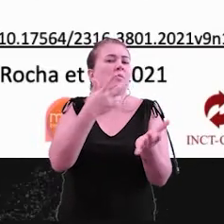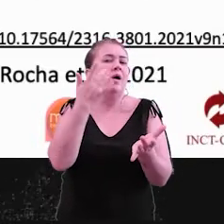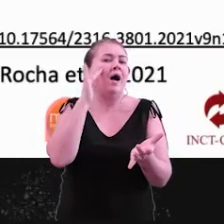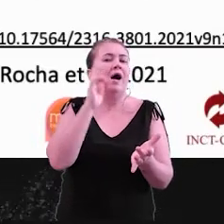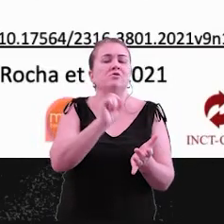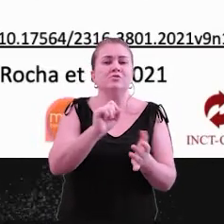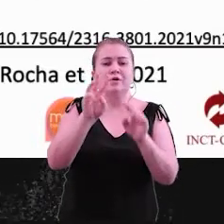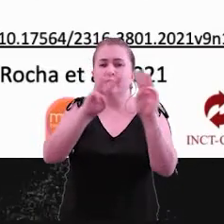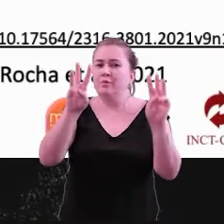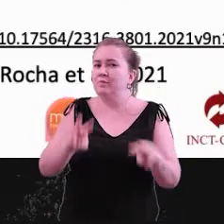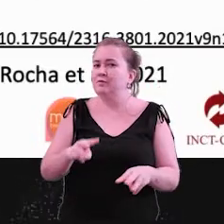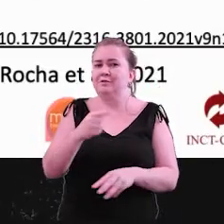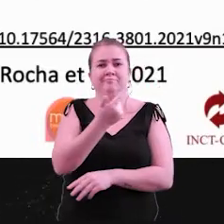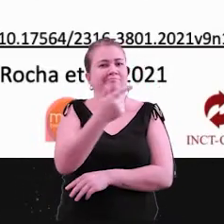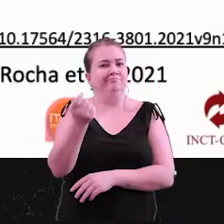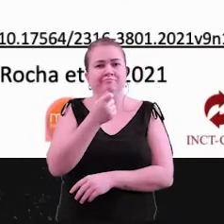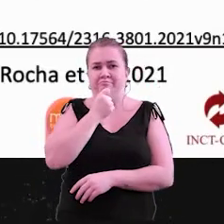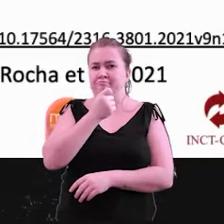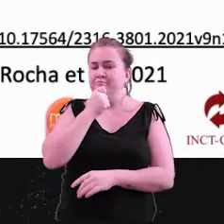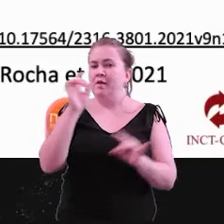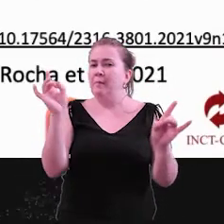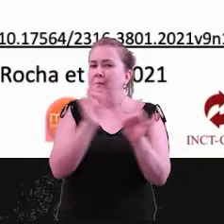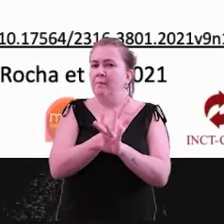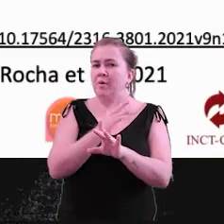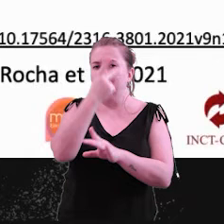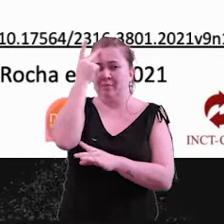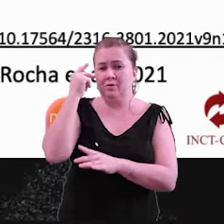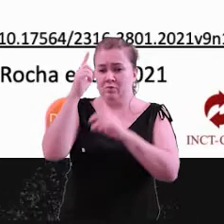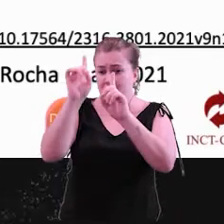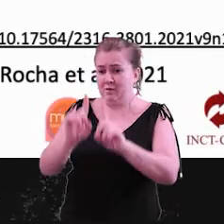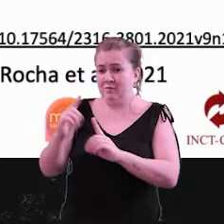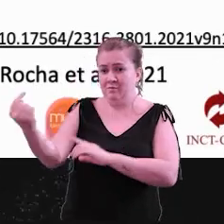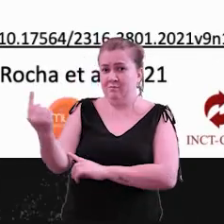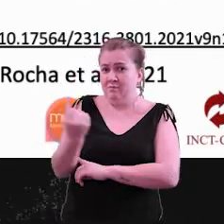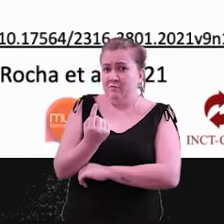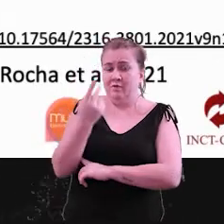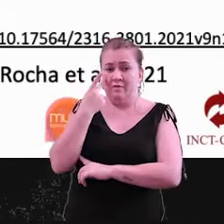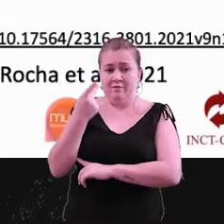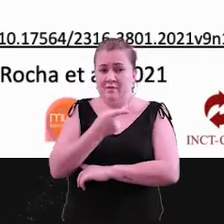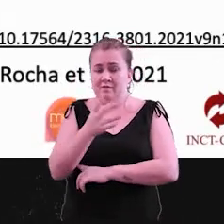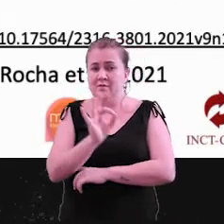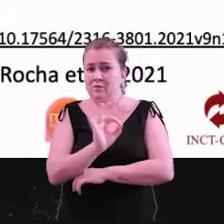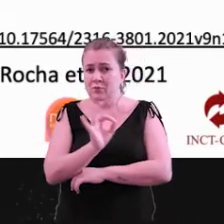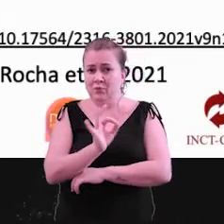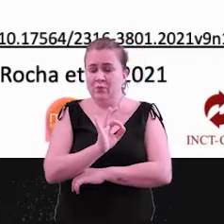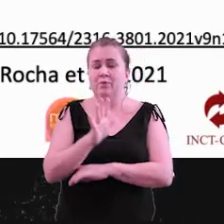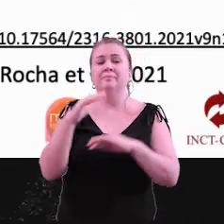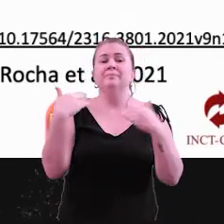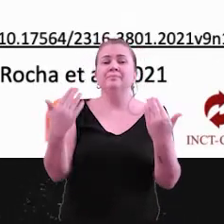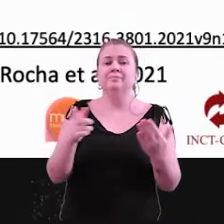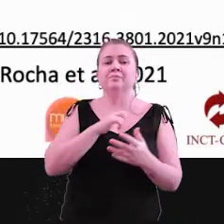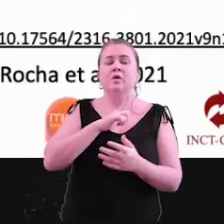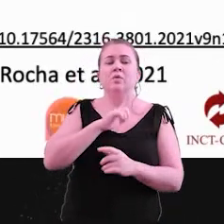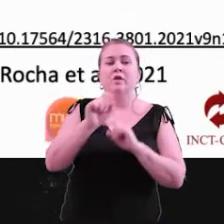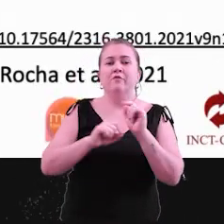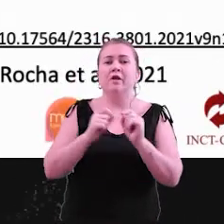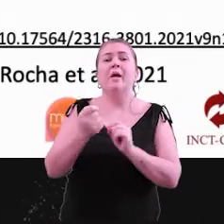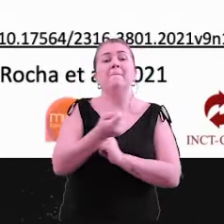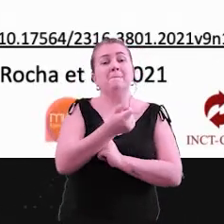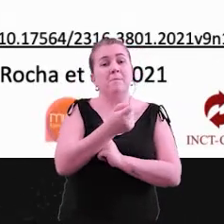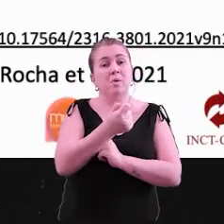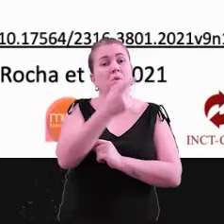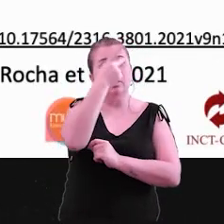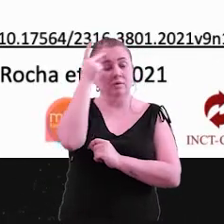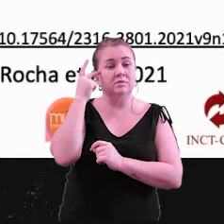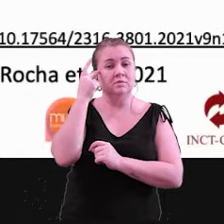deficiência. E somado a isso, poucos declararam atender públicos com deficiência nos museus. Então, por mais que eles